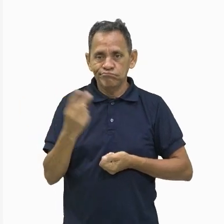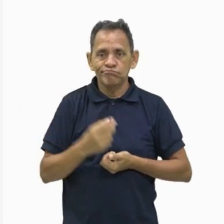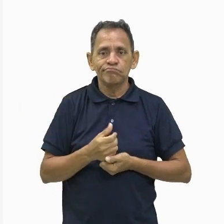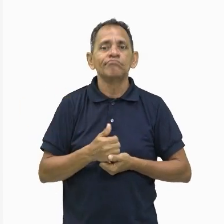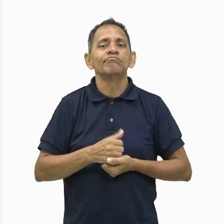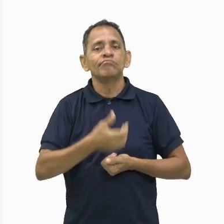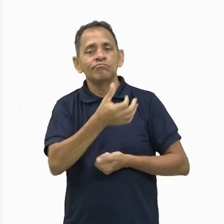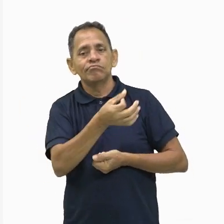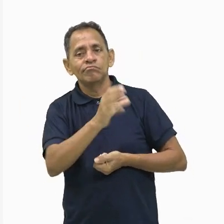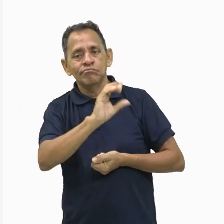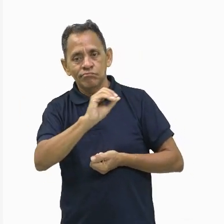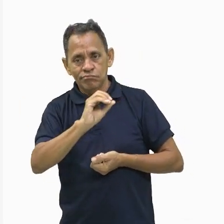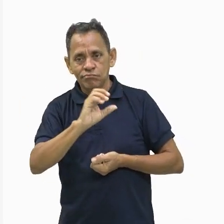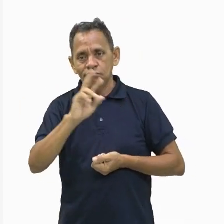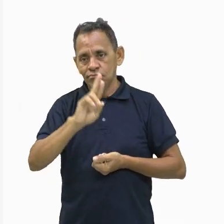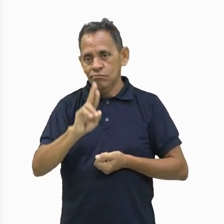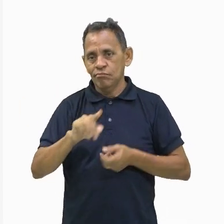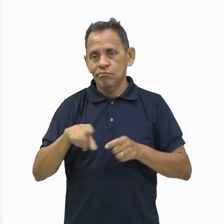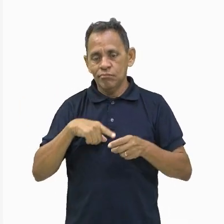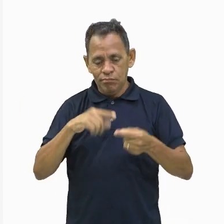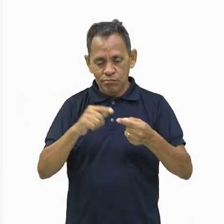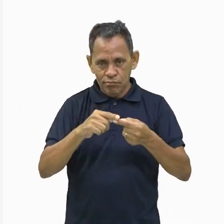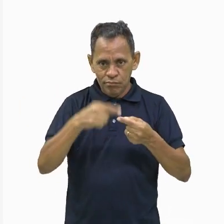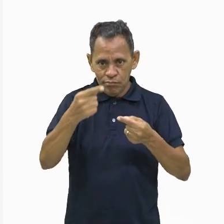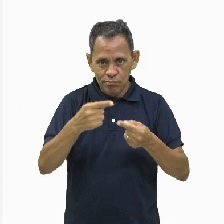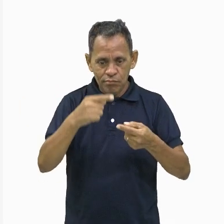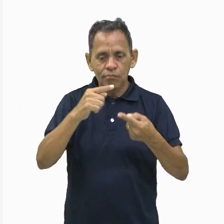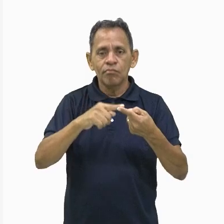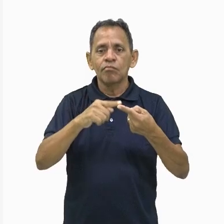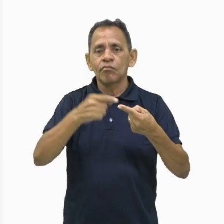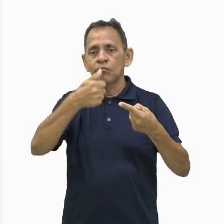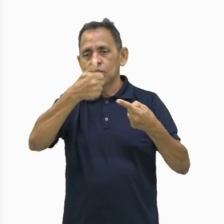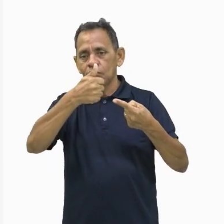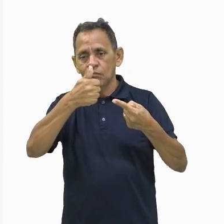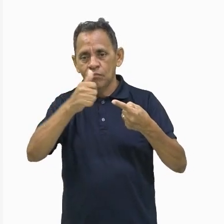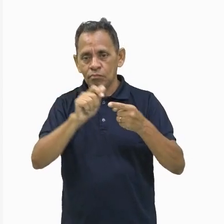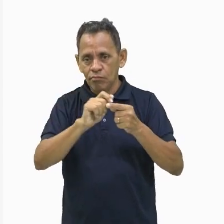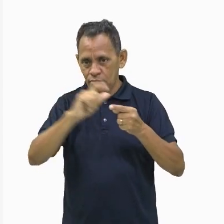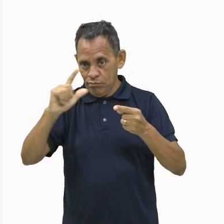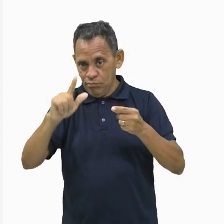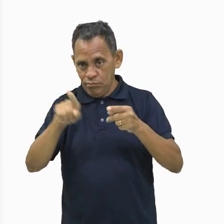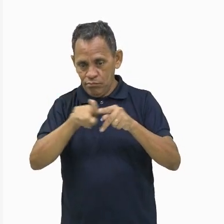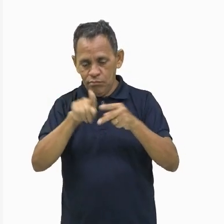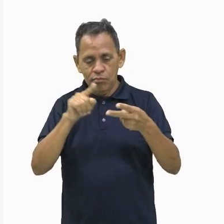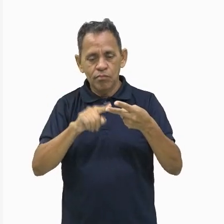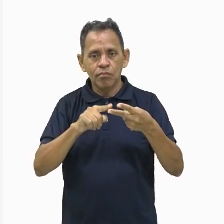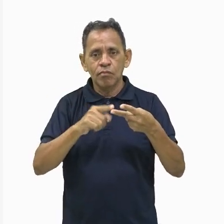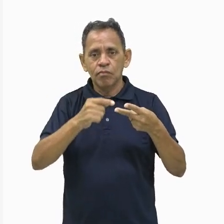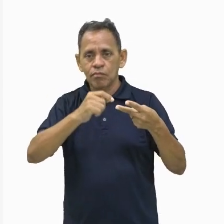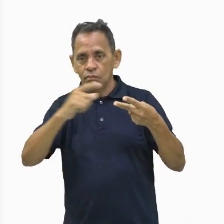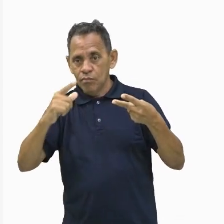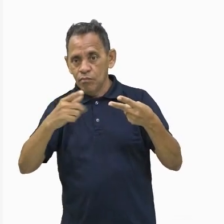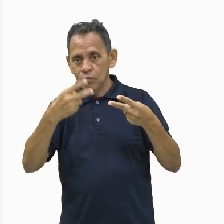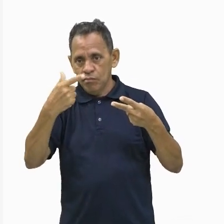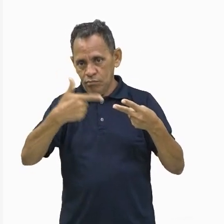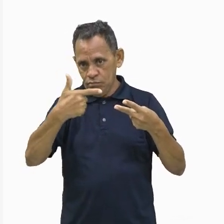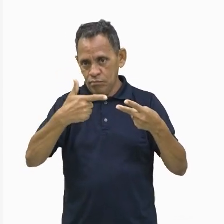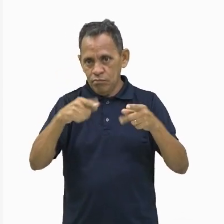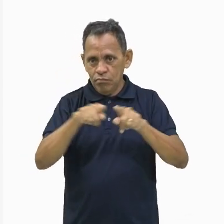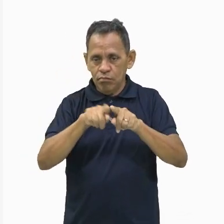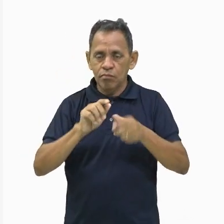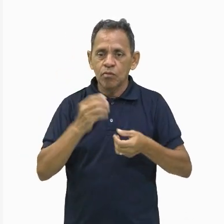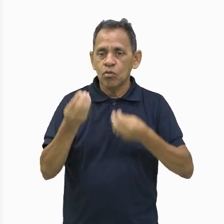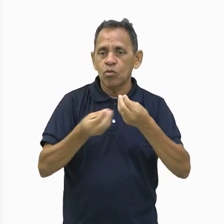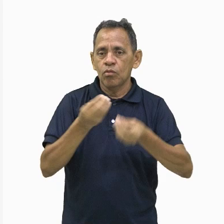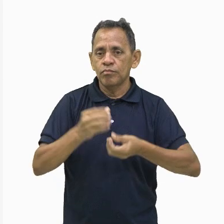reajustes sucessivos. Em uma semana, o primeiro foi de 4%. Vem comigo,